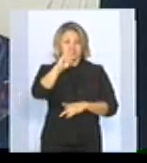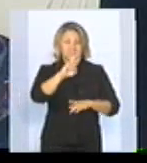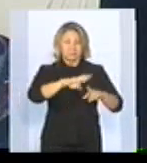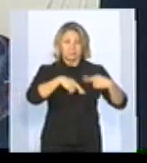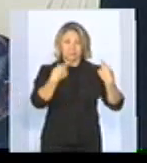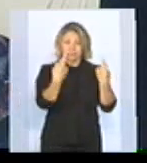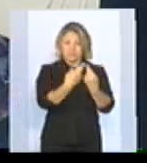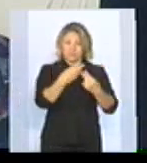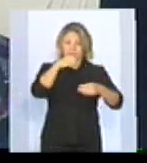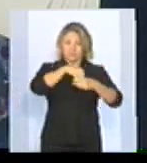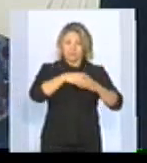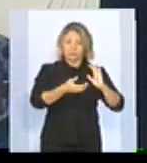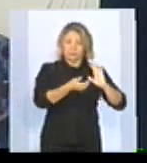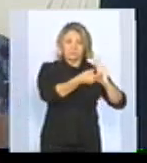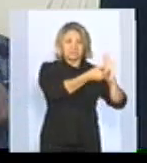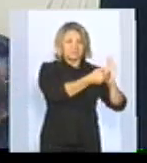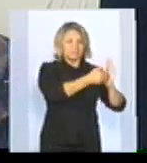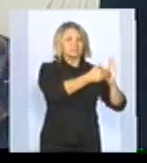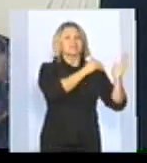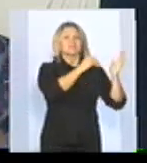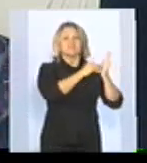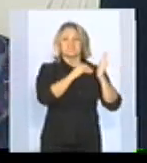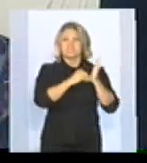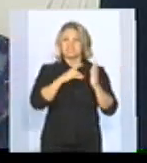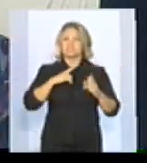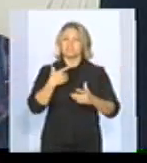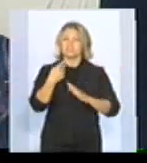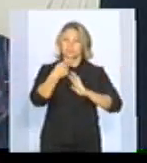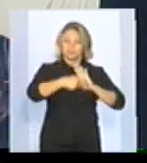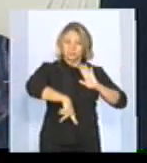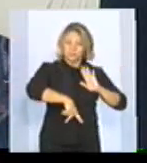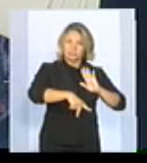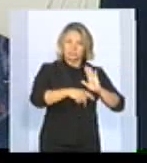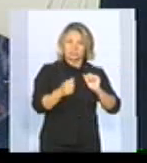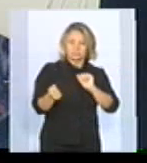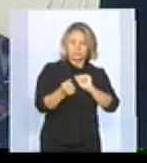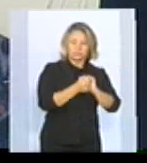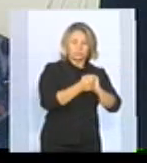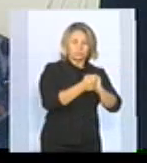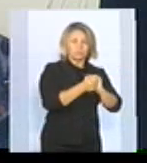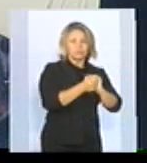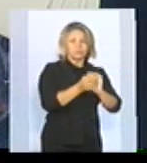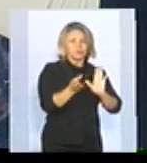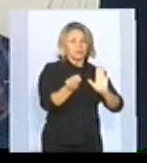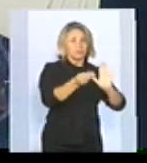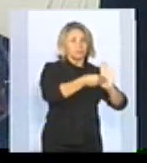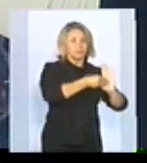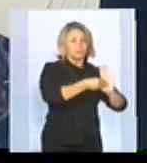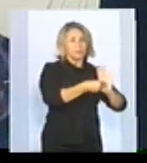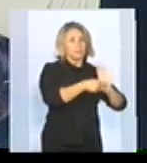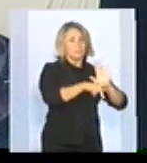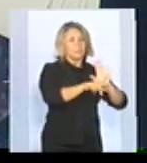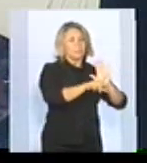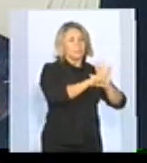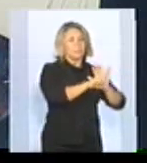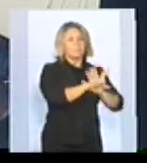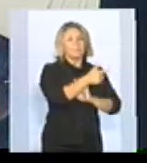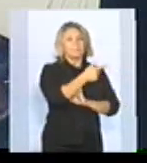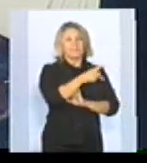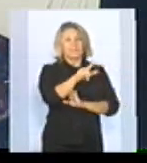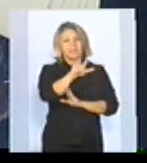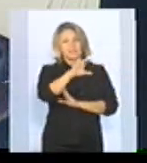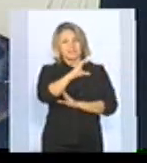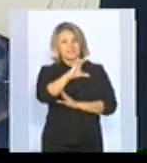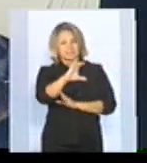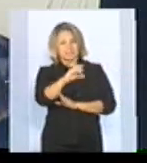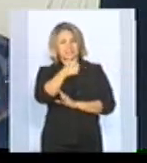públicas no Senado Federal, 3 delas sobre um projeto que posteriormente foi apensado, o PLC 116. Houve envolvimento e diálogo com